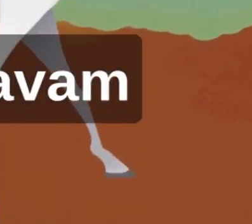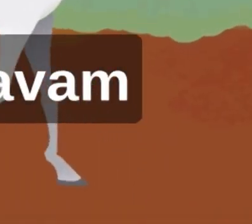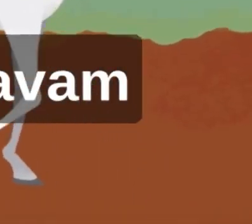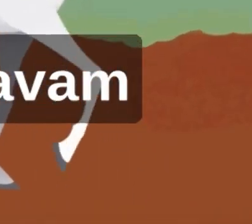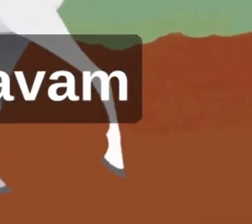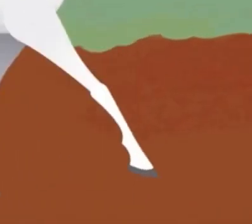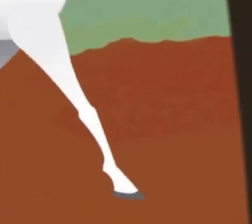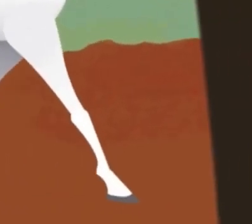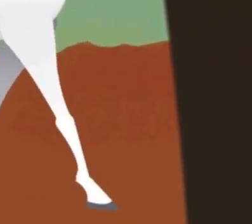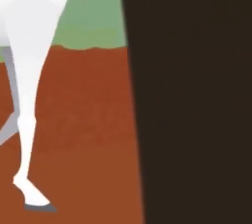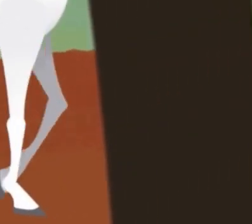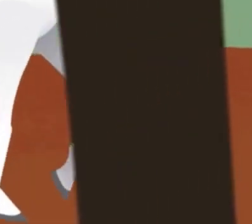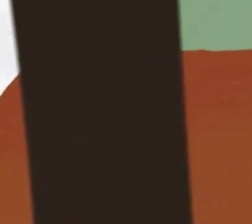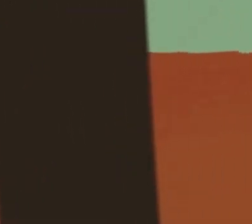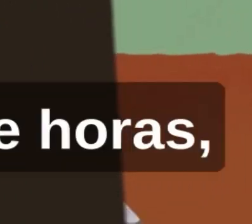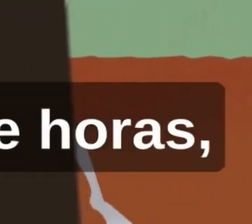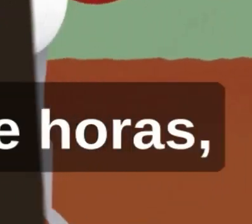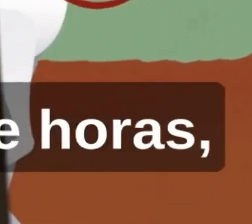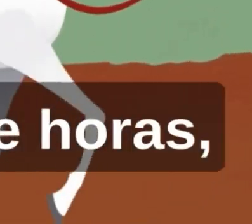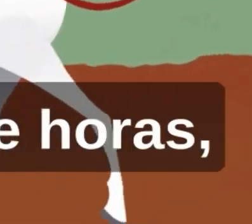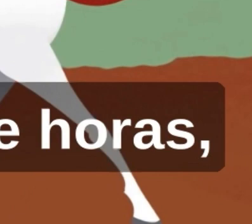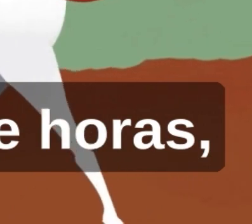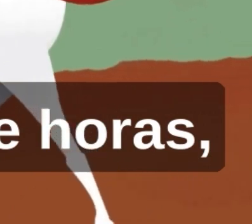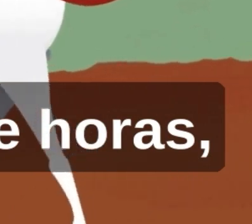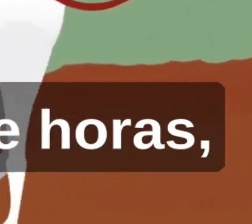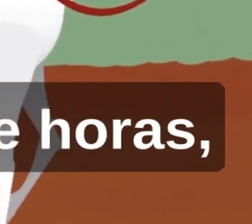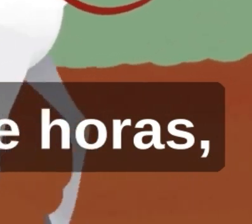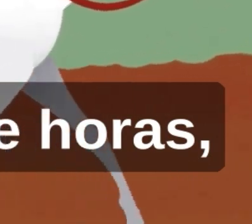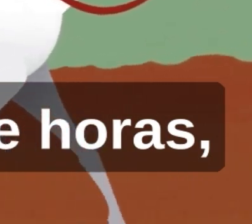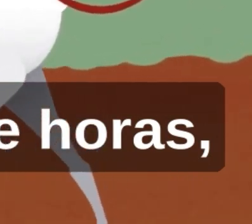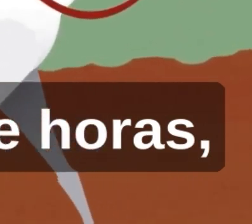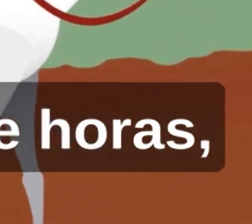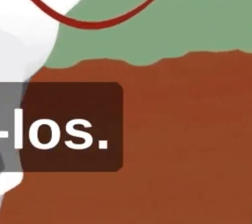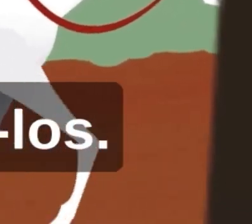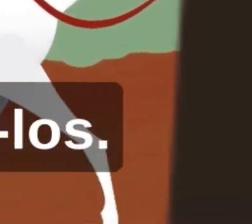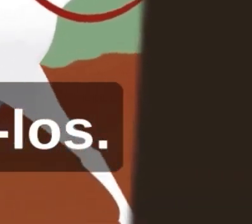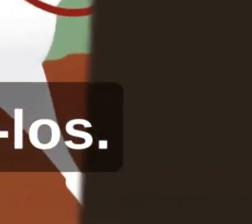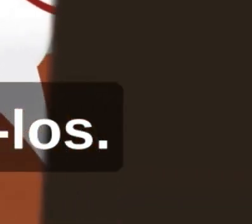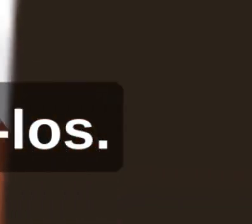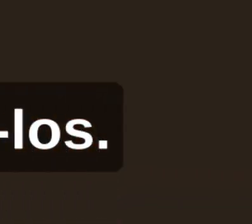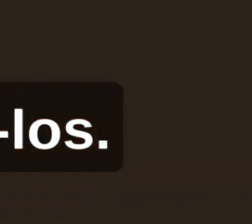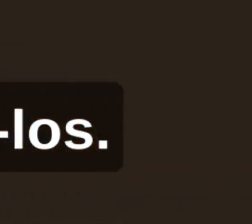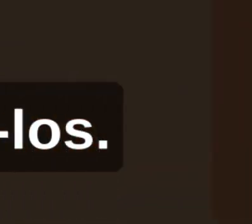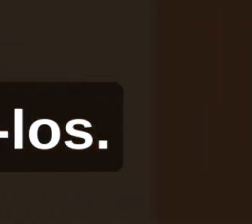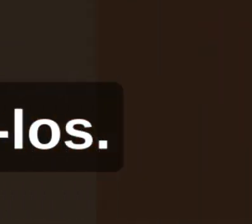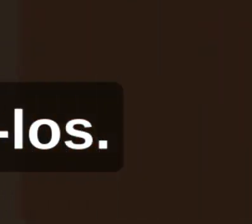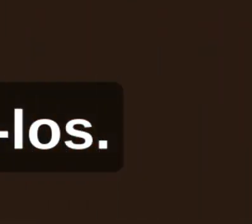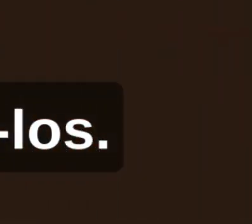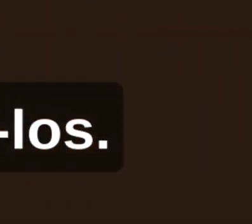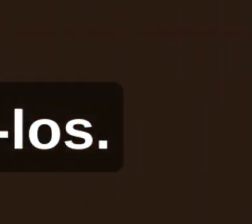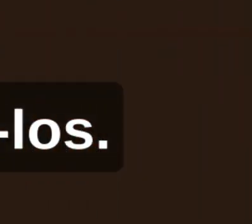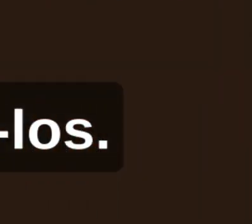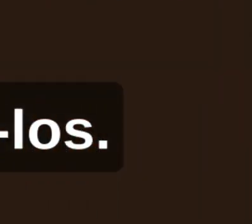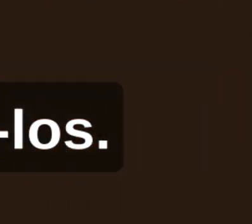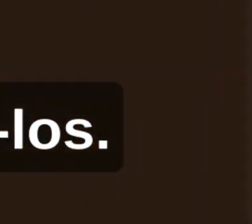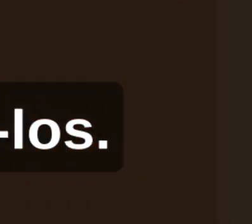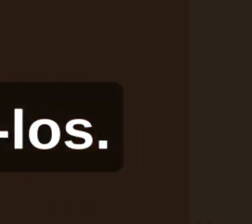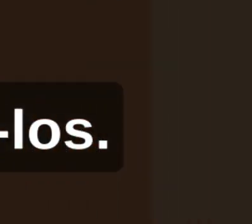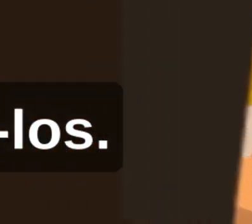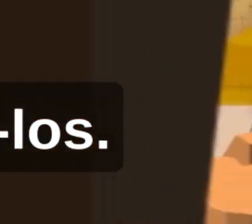loucos estavam fazendo? Tiraram sarro deles durante horas, mas não puderam pará-los.